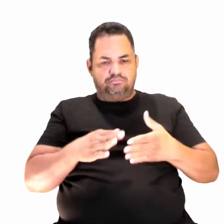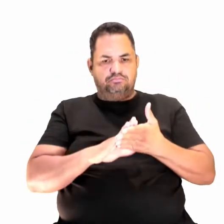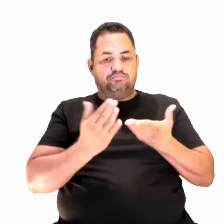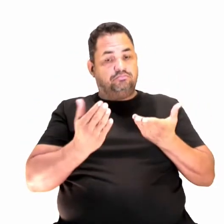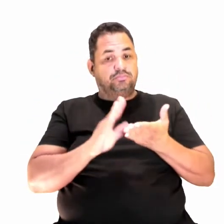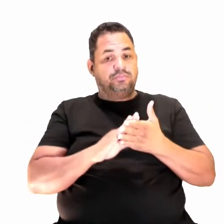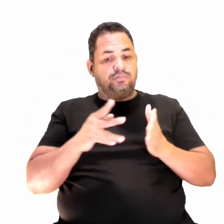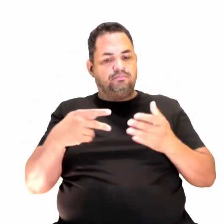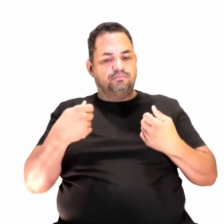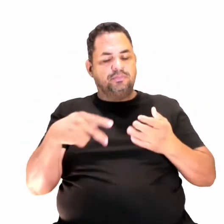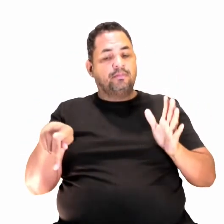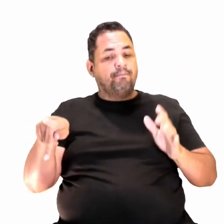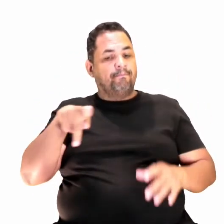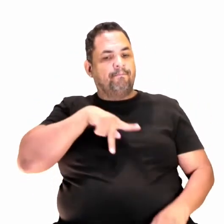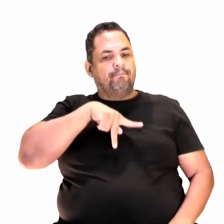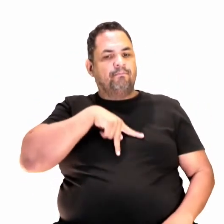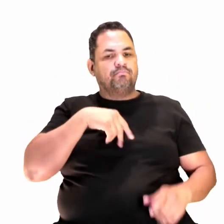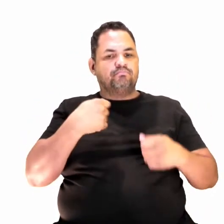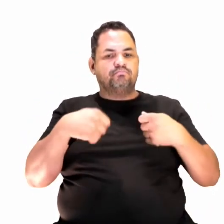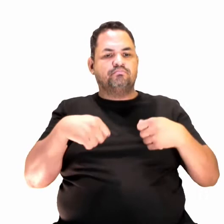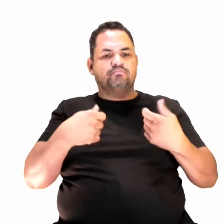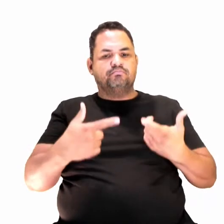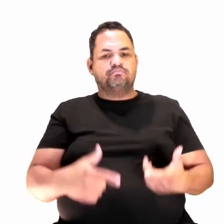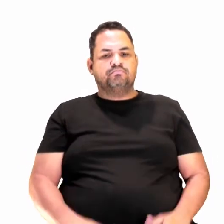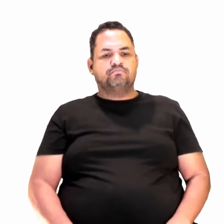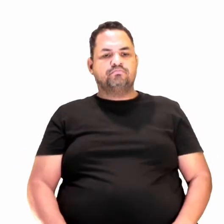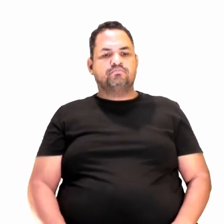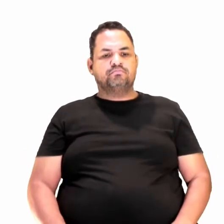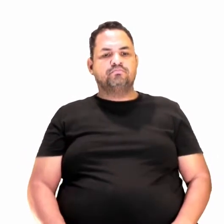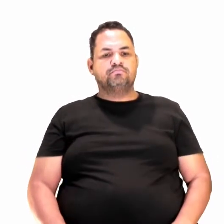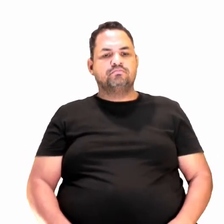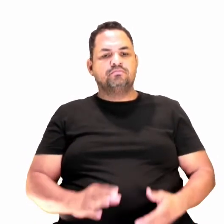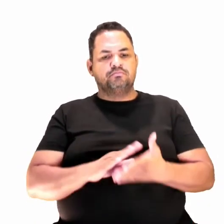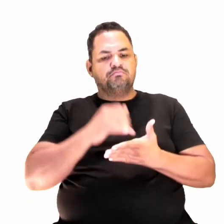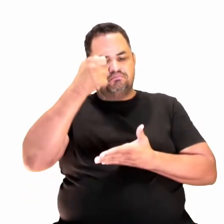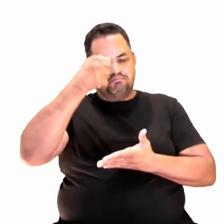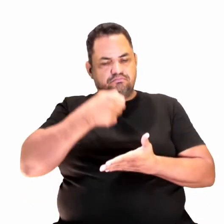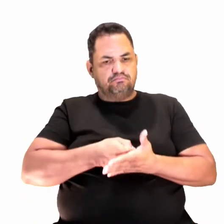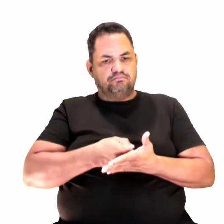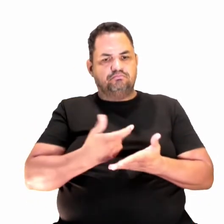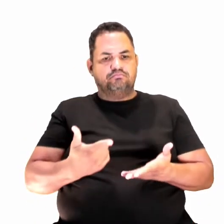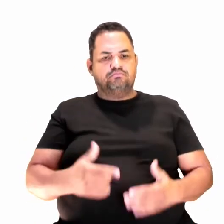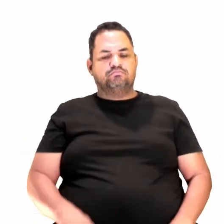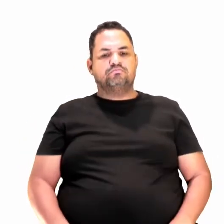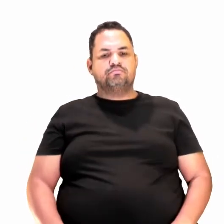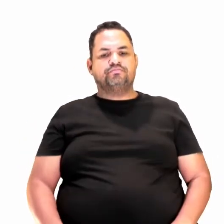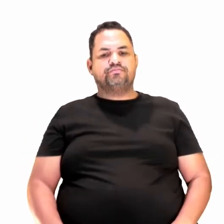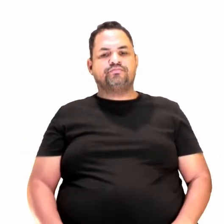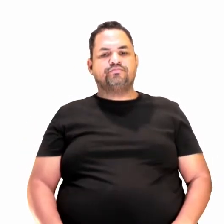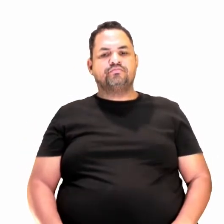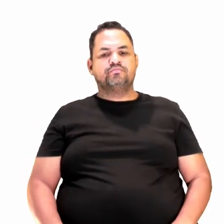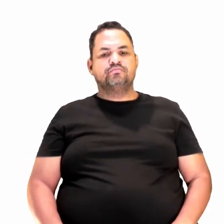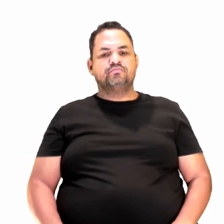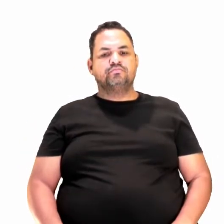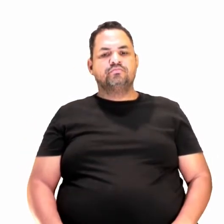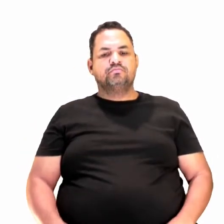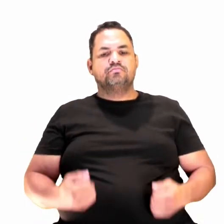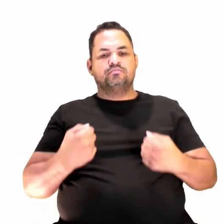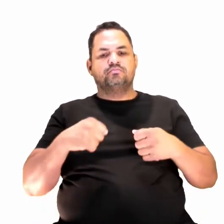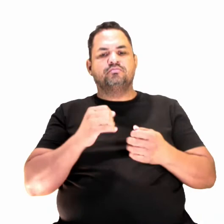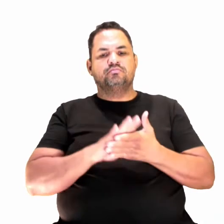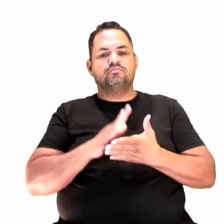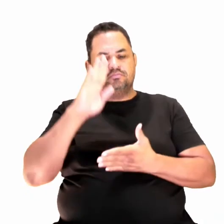to you. It's up to you. It's up to you. Cabe a você decidir. Decide if you can trust him again. Se você